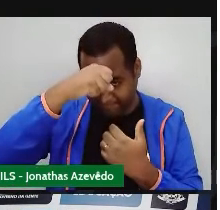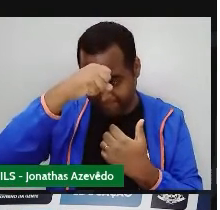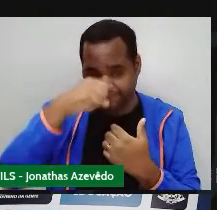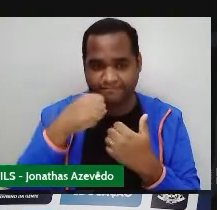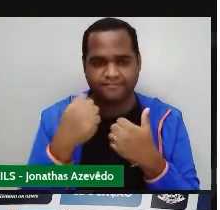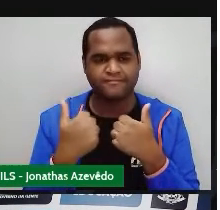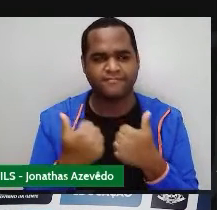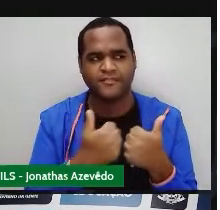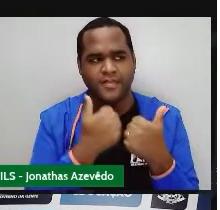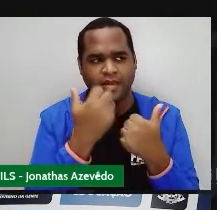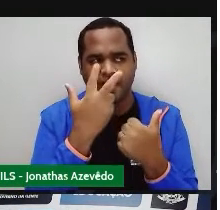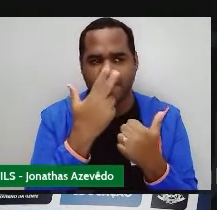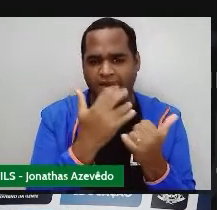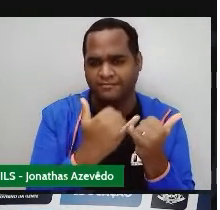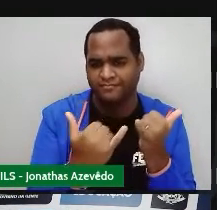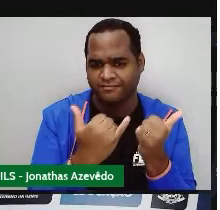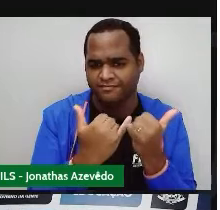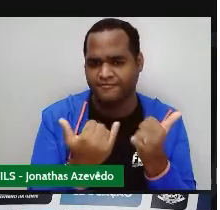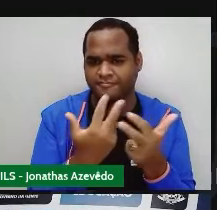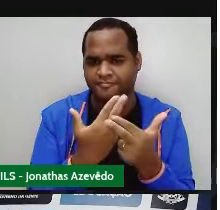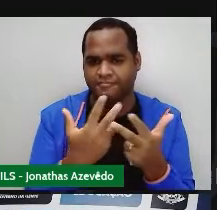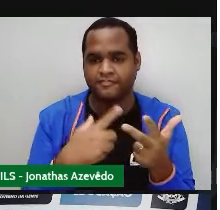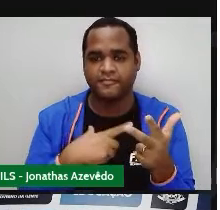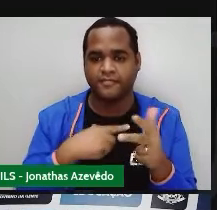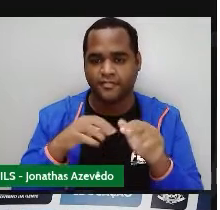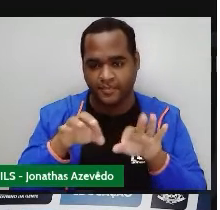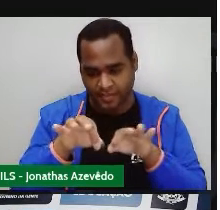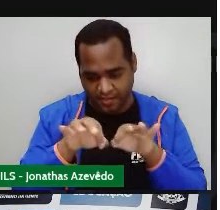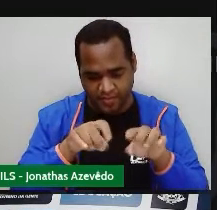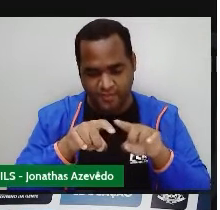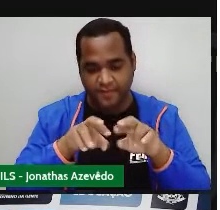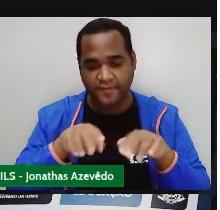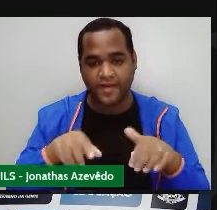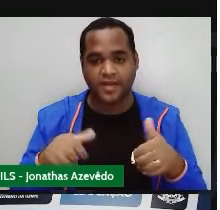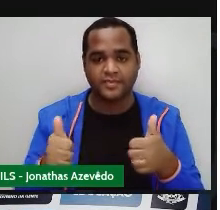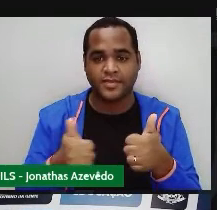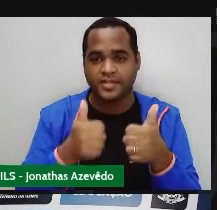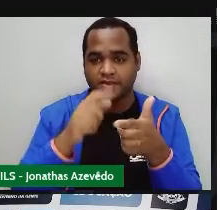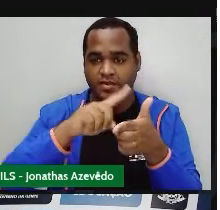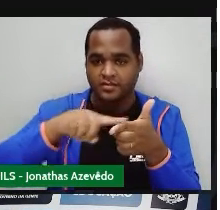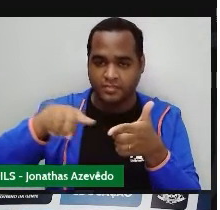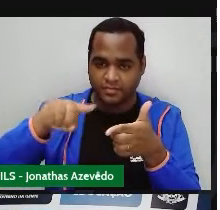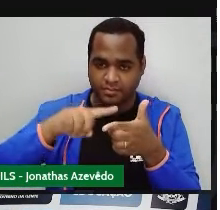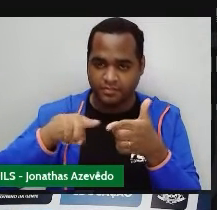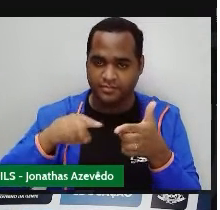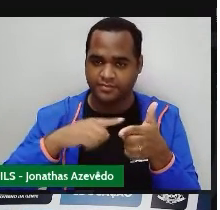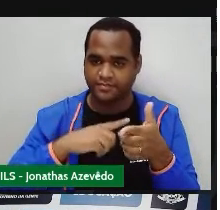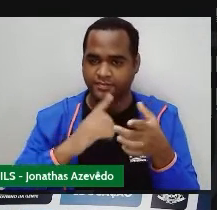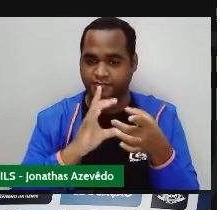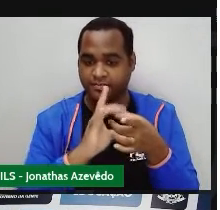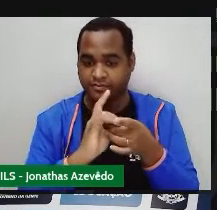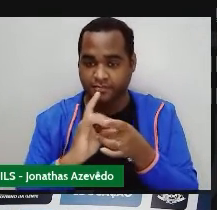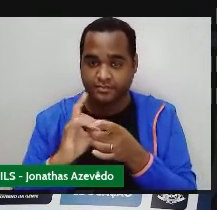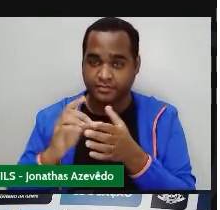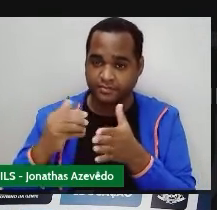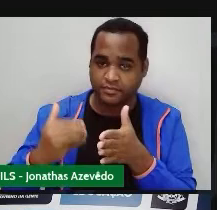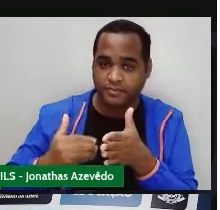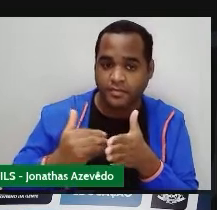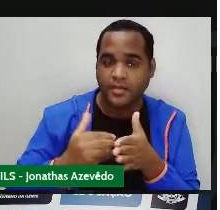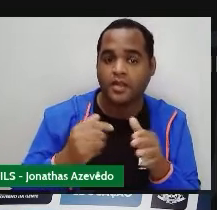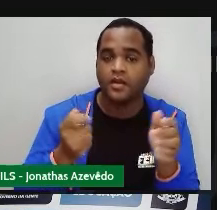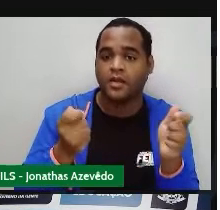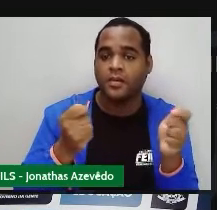e parece muita coisa né ali tá dizendo assim eu resolver e elaborar problemas relacionados ao seu contexto próximo